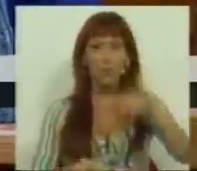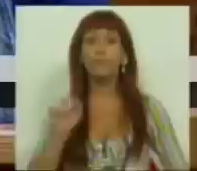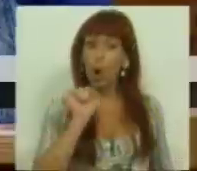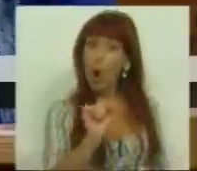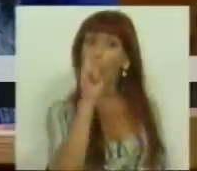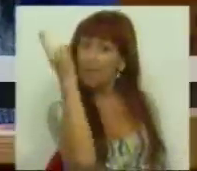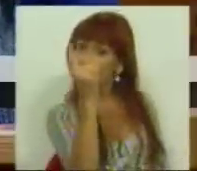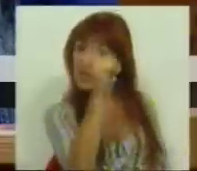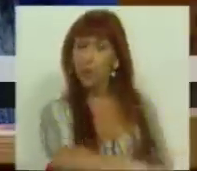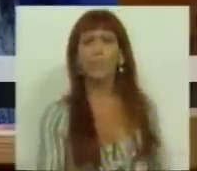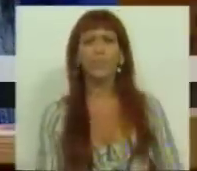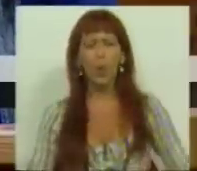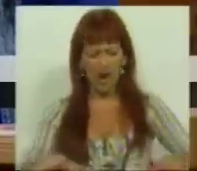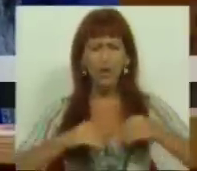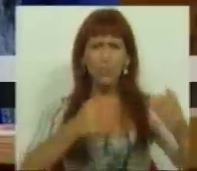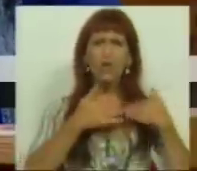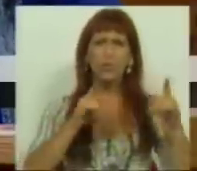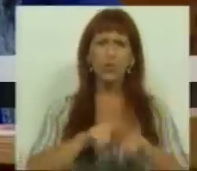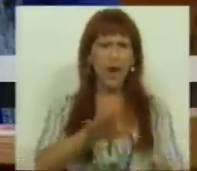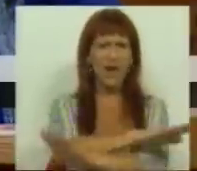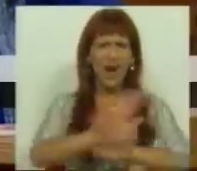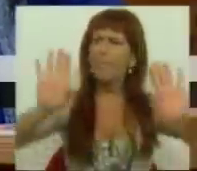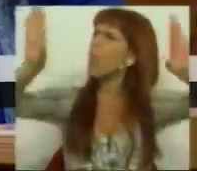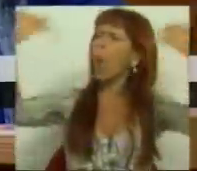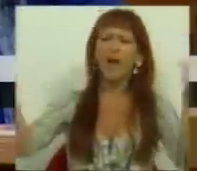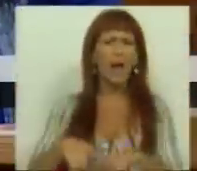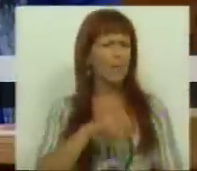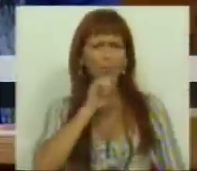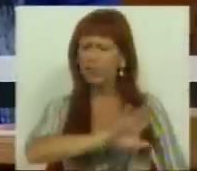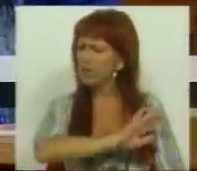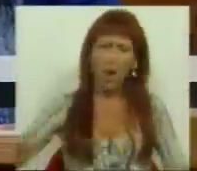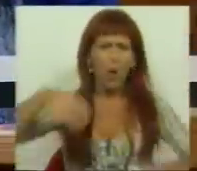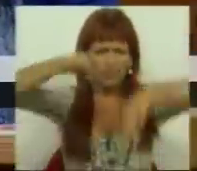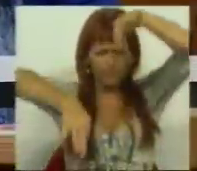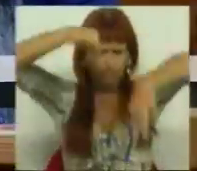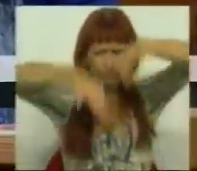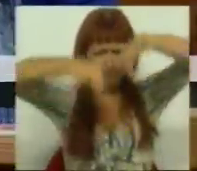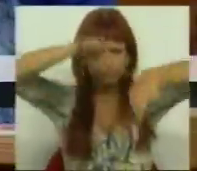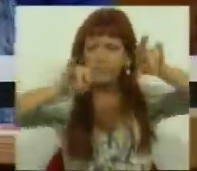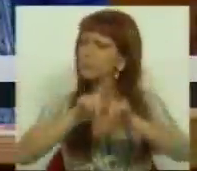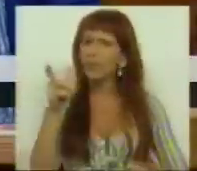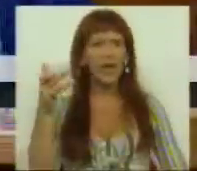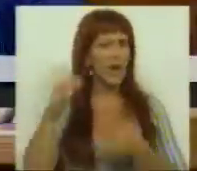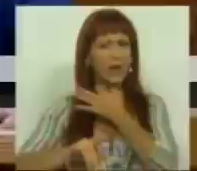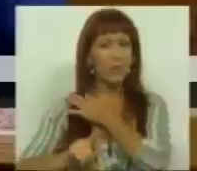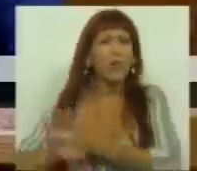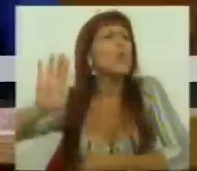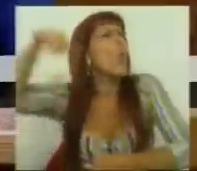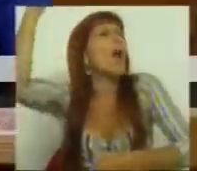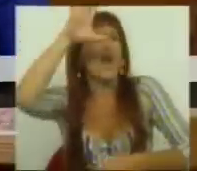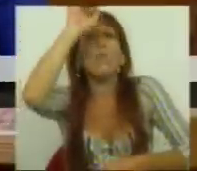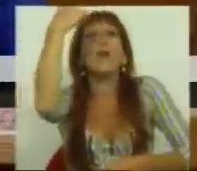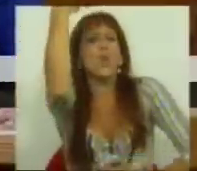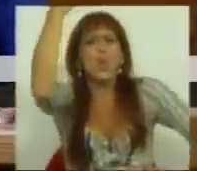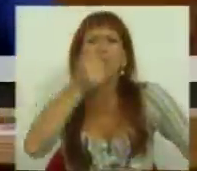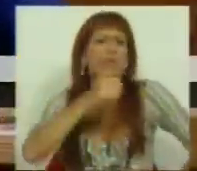sua obrigação assumir a responsabilidade de acabar com qualquer possibilidade de instrumentalização da RTP por um qualquer